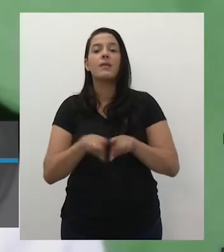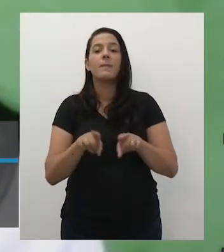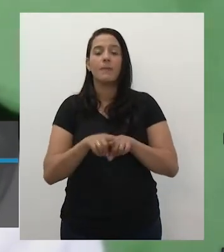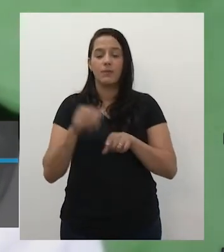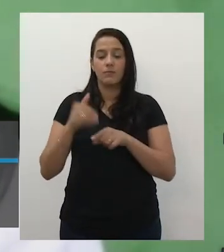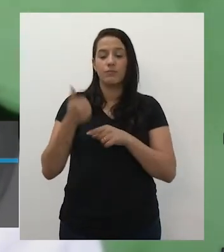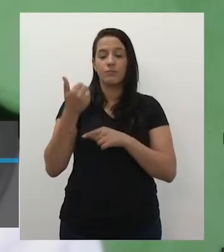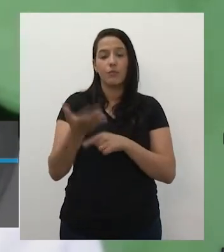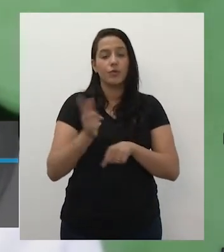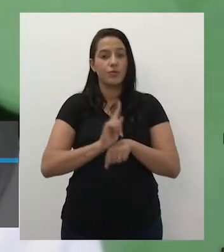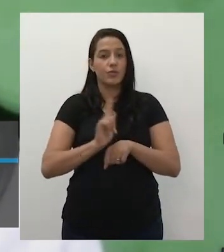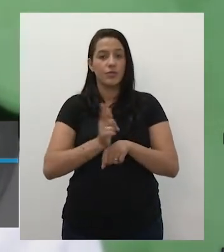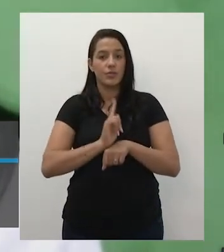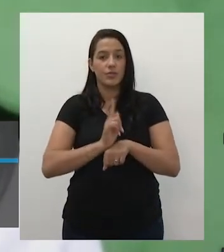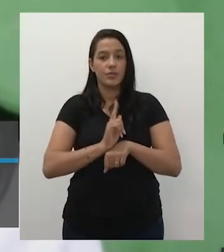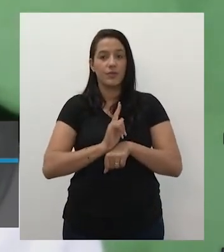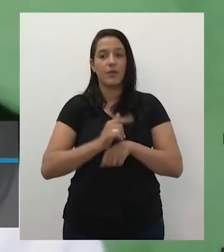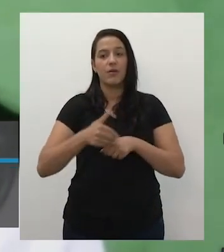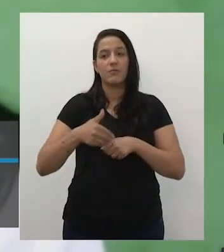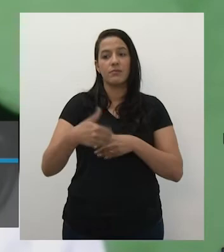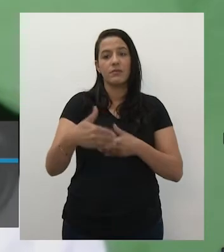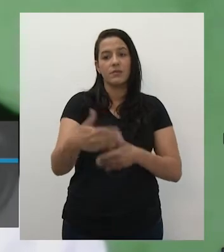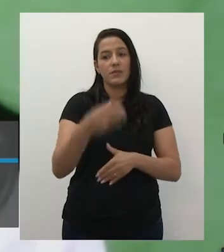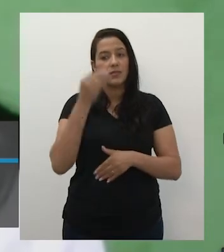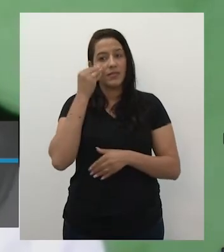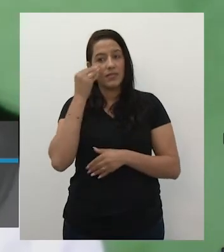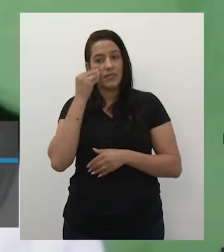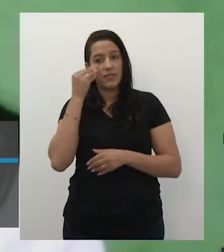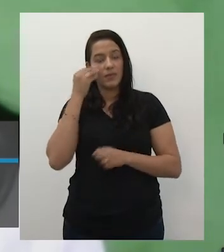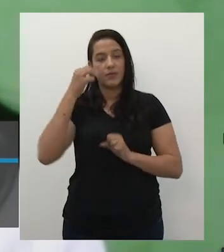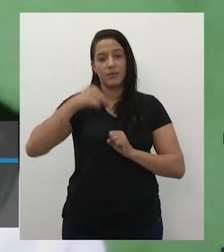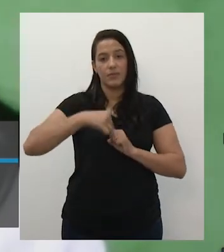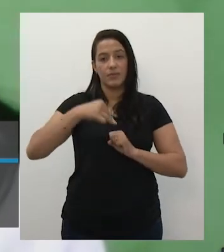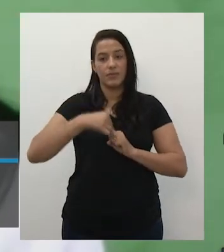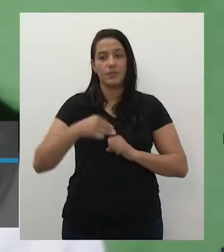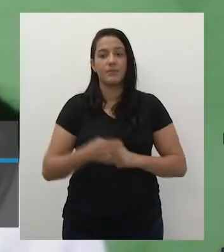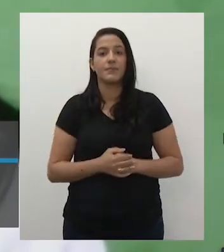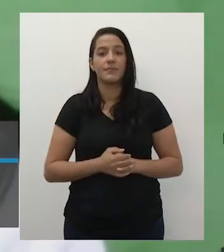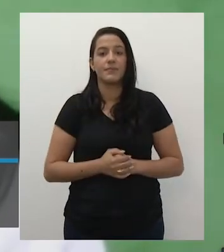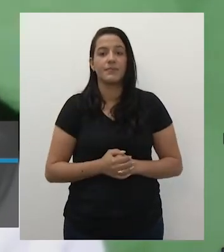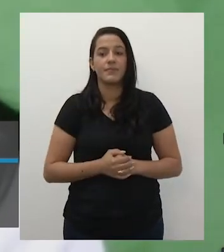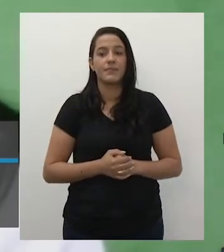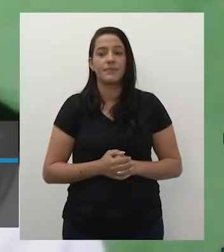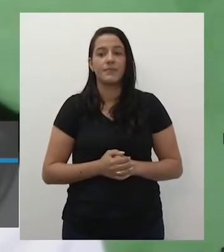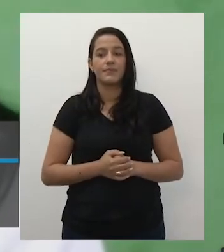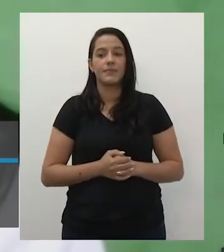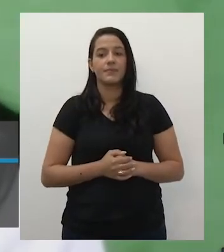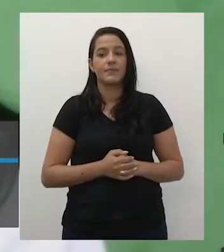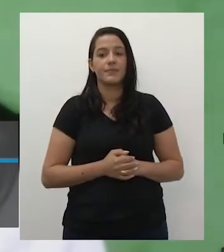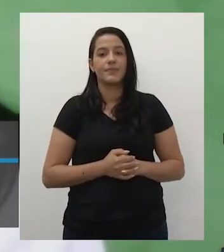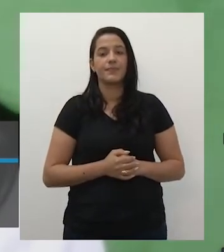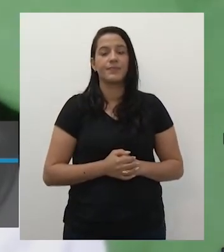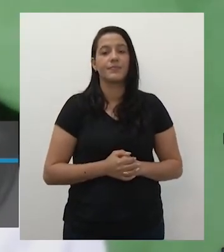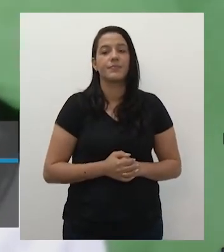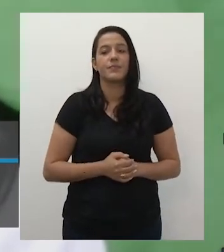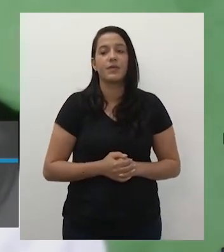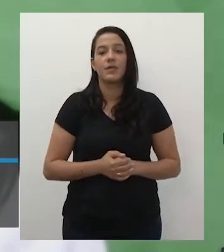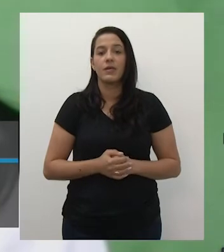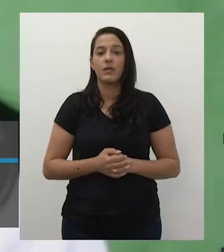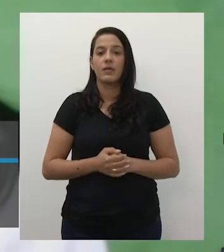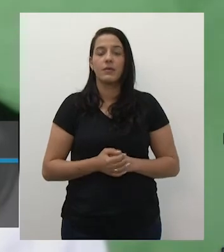Andréia, professora Tânia, Ana, é um prazer imenso estar aqui com vocês. Vim falar um pouquinho sobre as